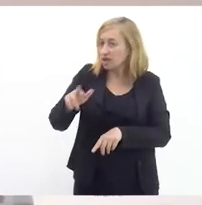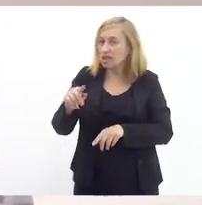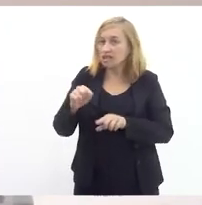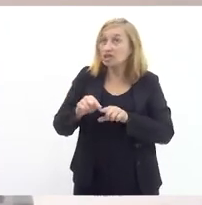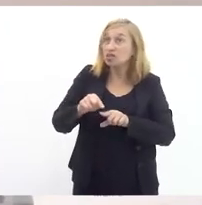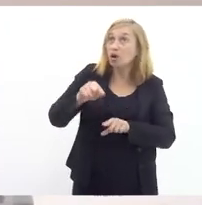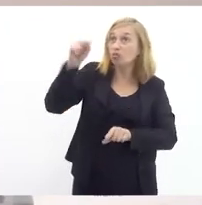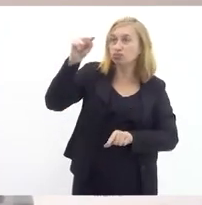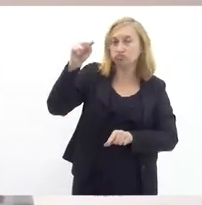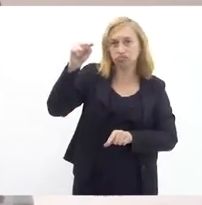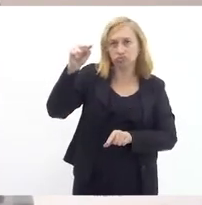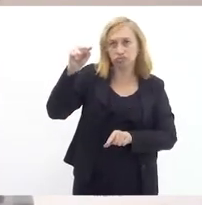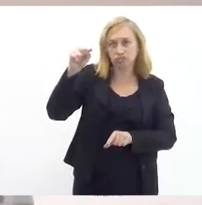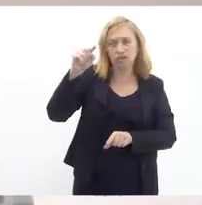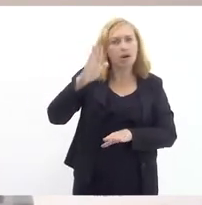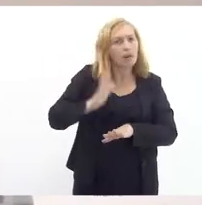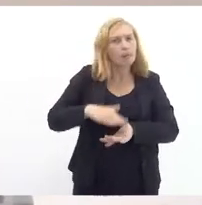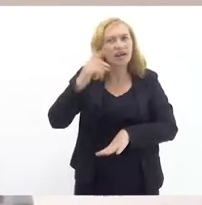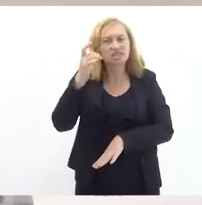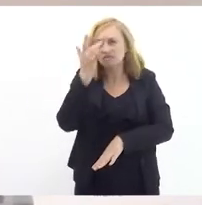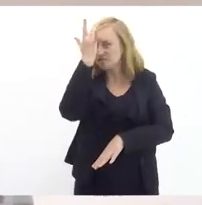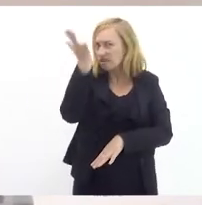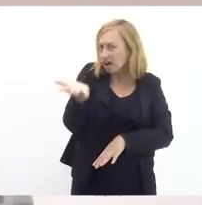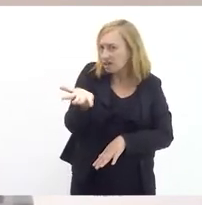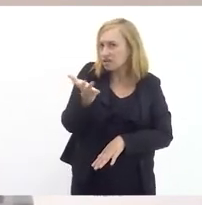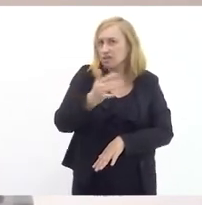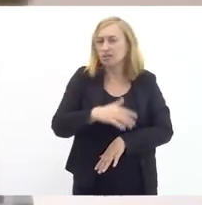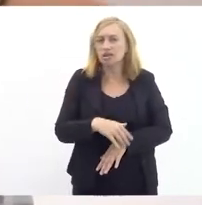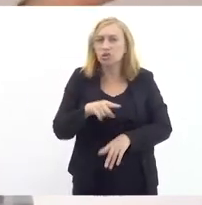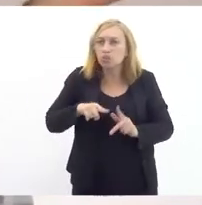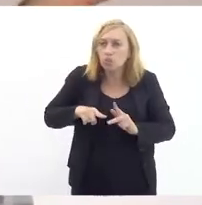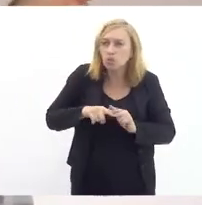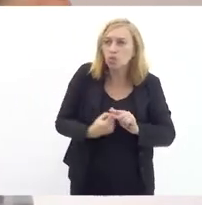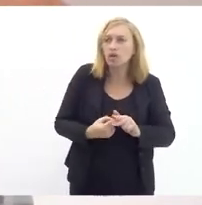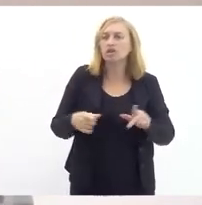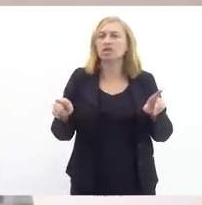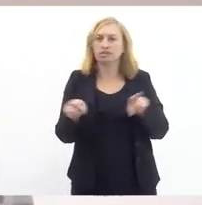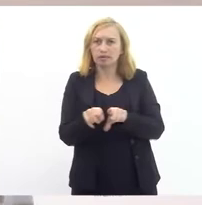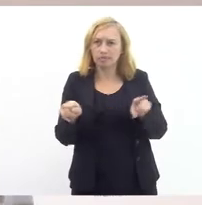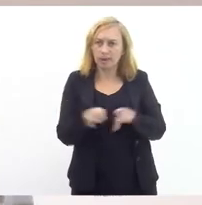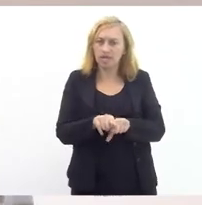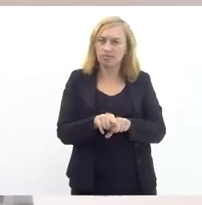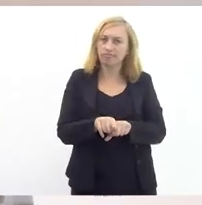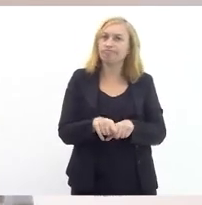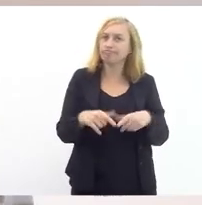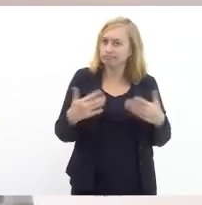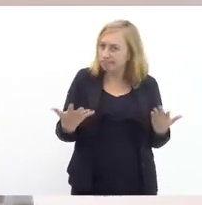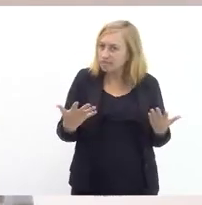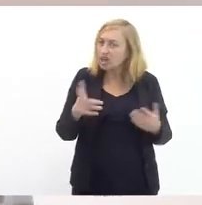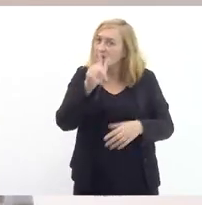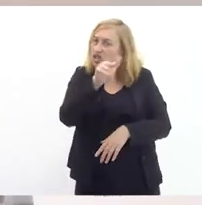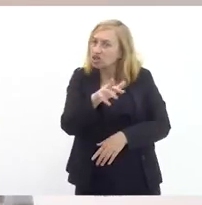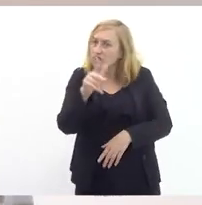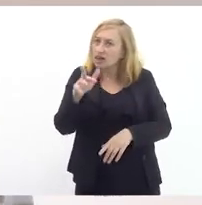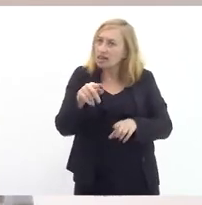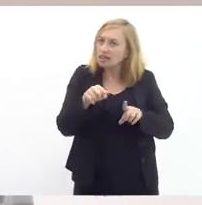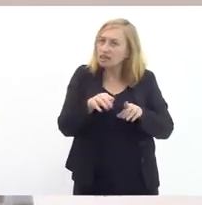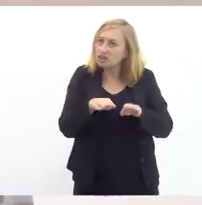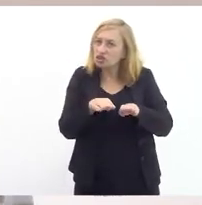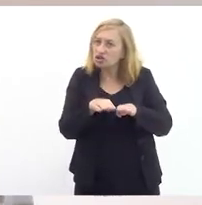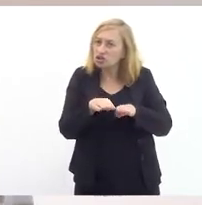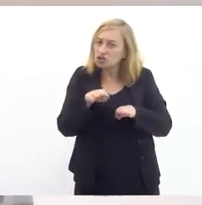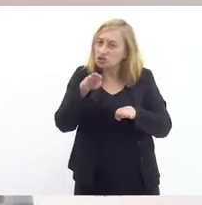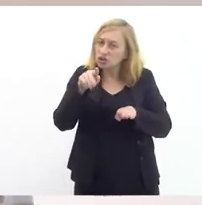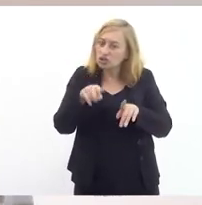alturas são mais fáceis, inclusive, de corrigir. Porque diferença de nível, se